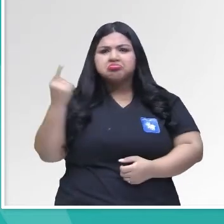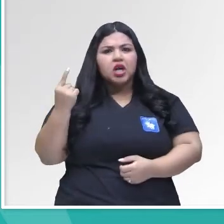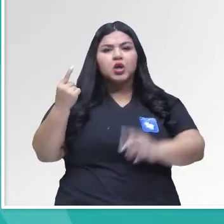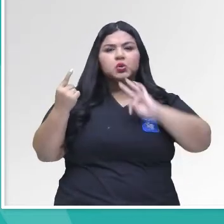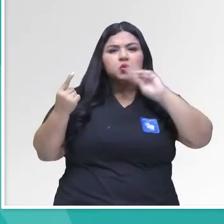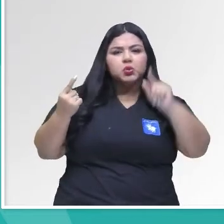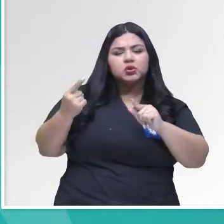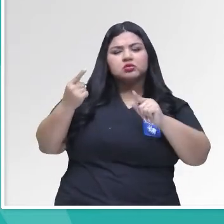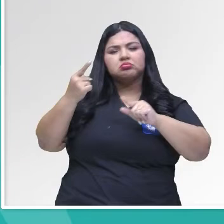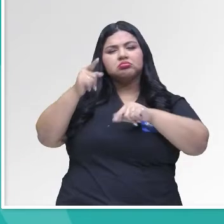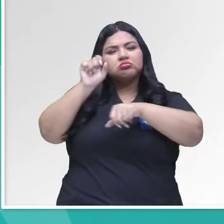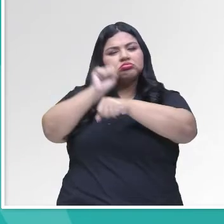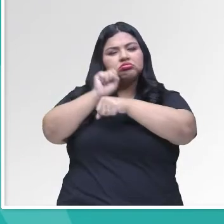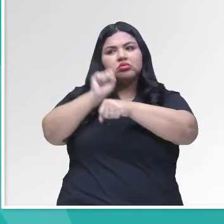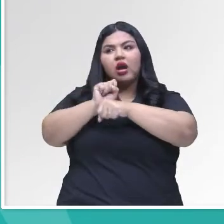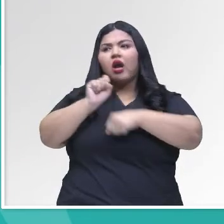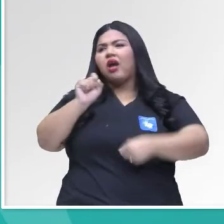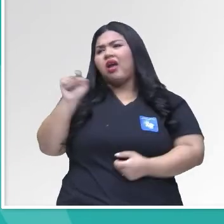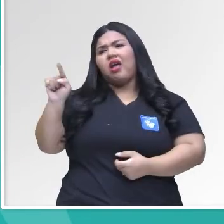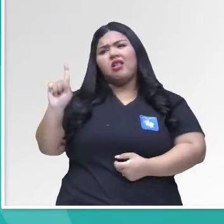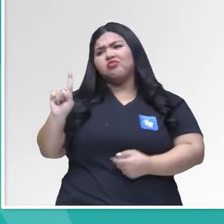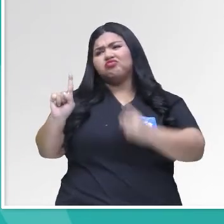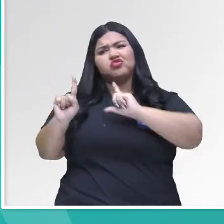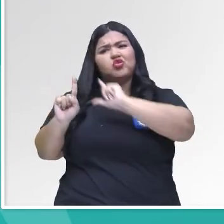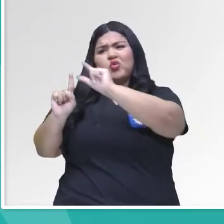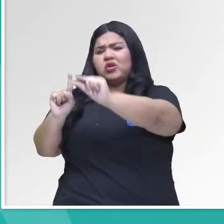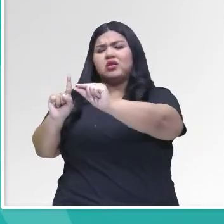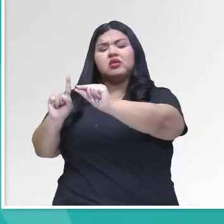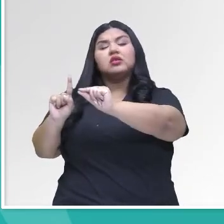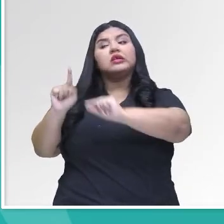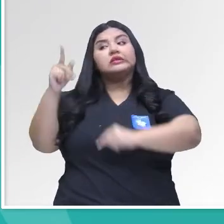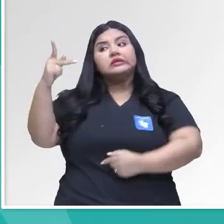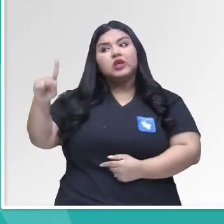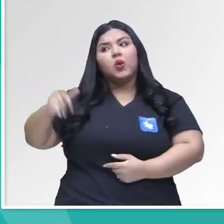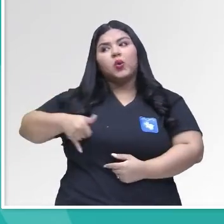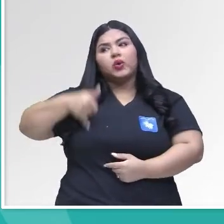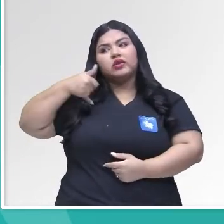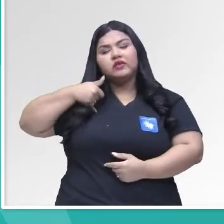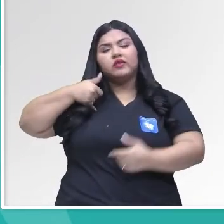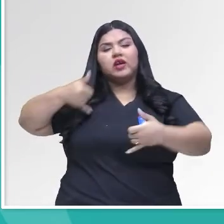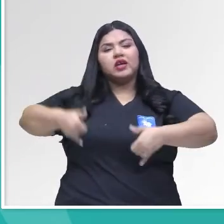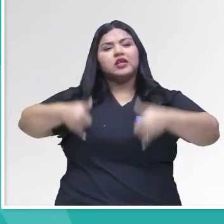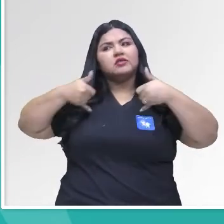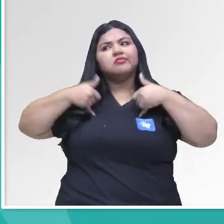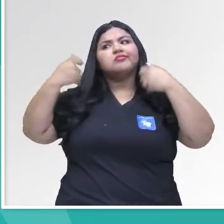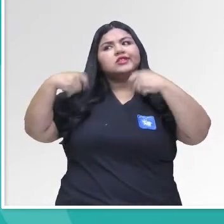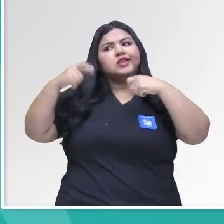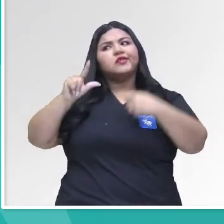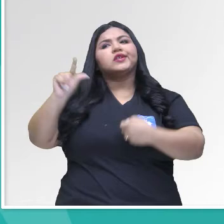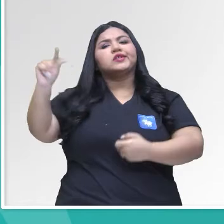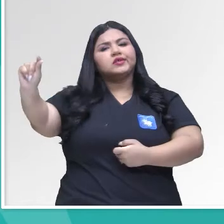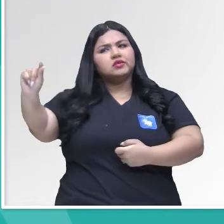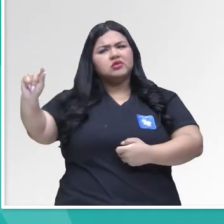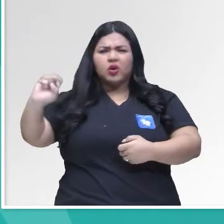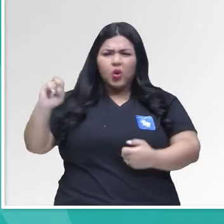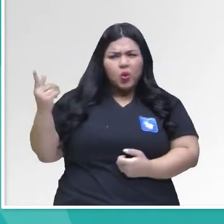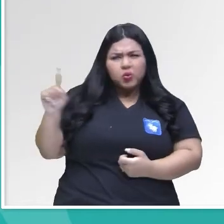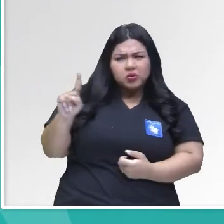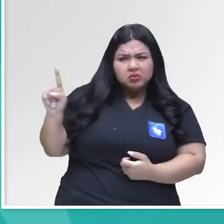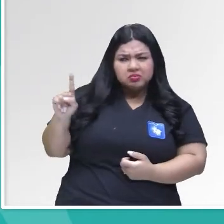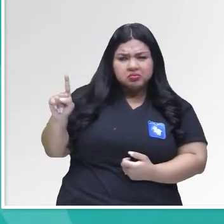o esperavam, mas ele não queria ir. Era seu aniversário, logo deveria ir. Ou não deveria